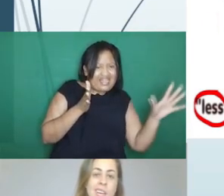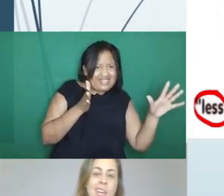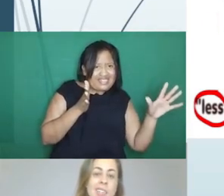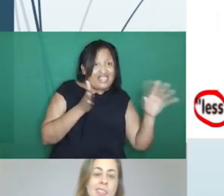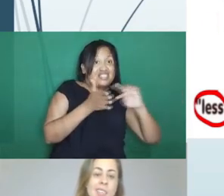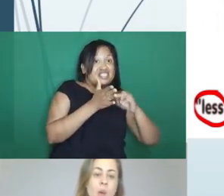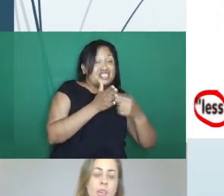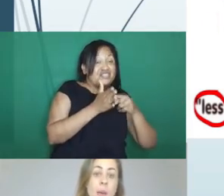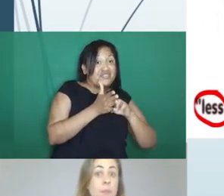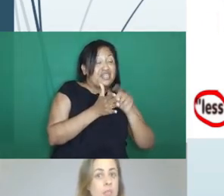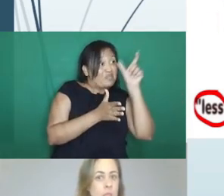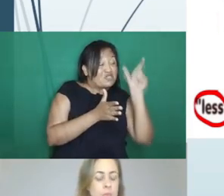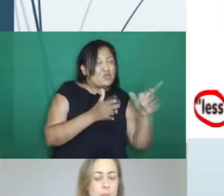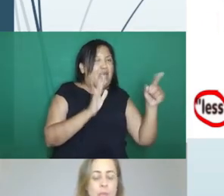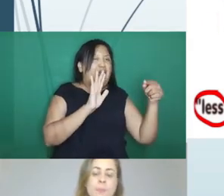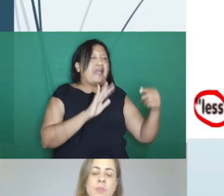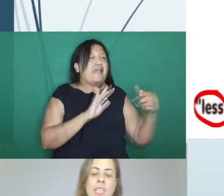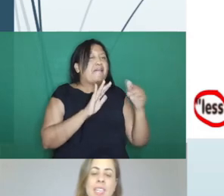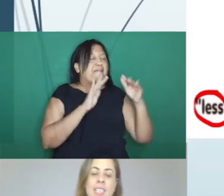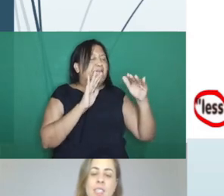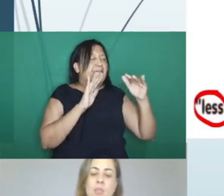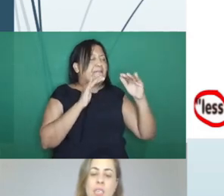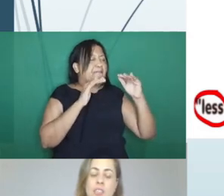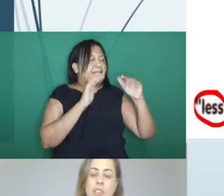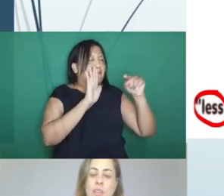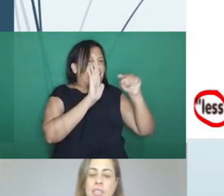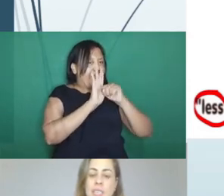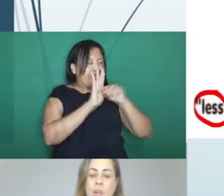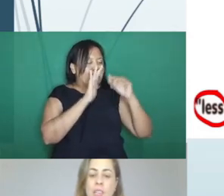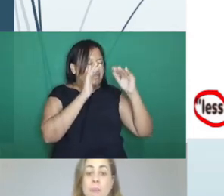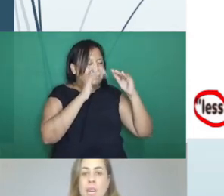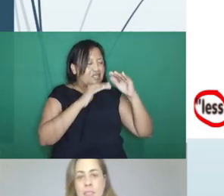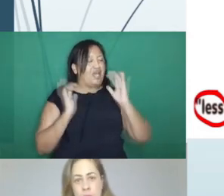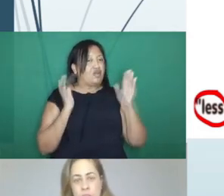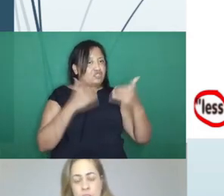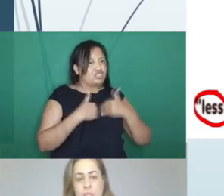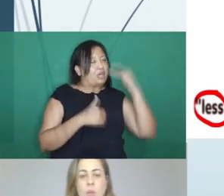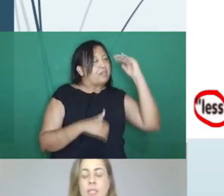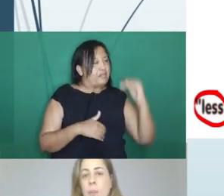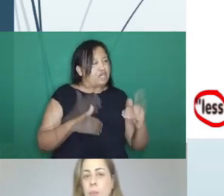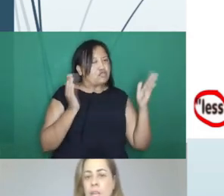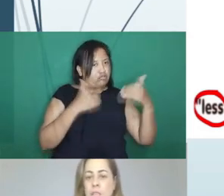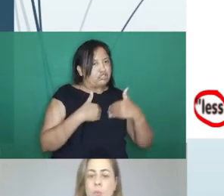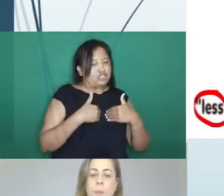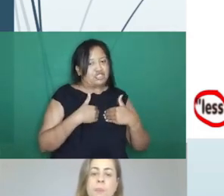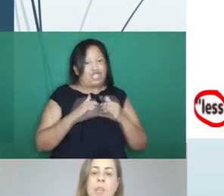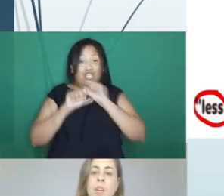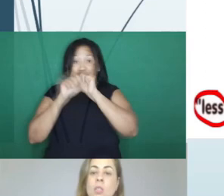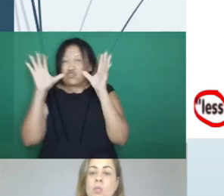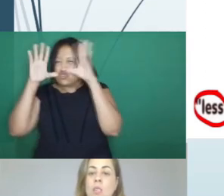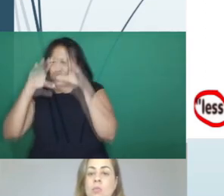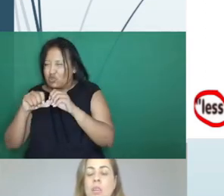ela indica alguém que é menos autista e nessa outra região ela indica alguém que é mais autista Então essa é a primeira leitura